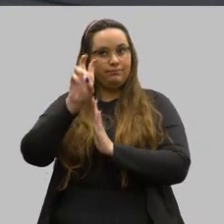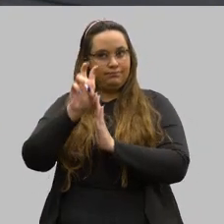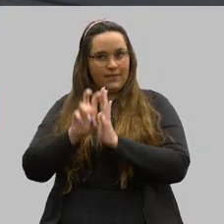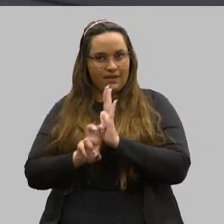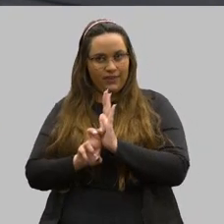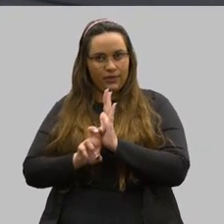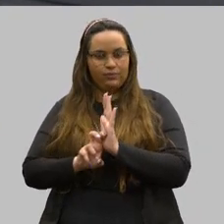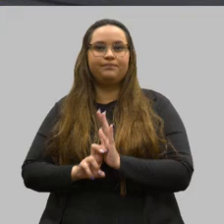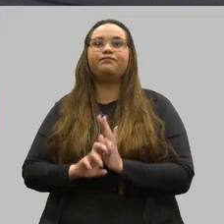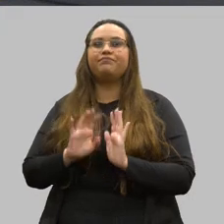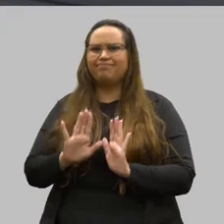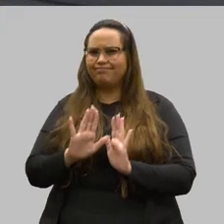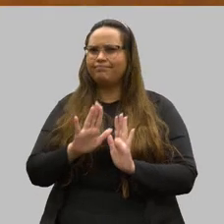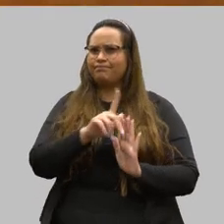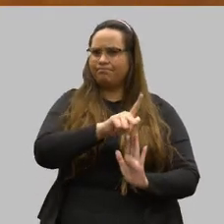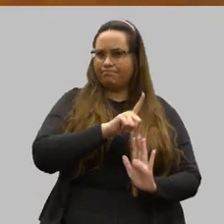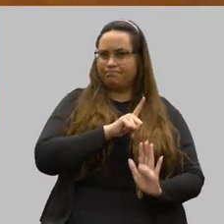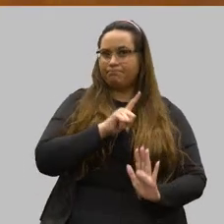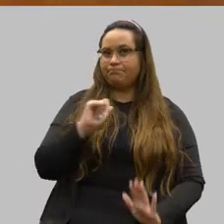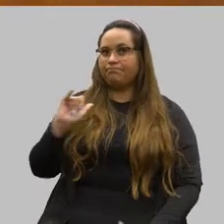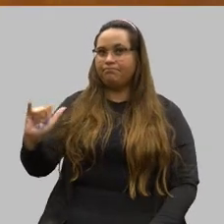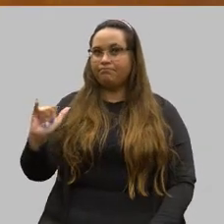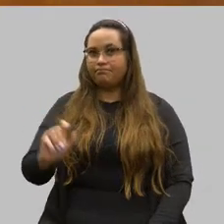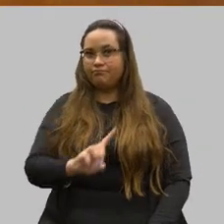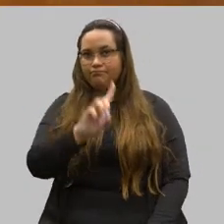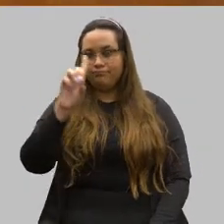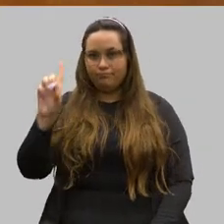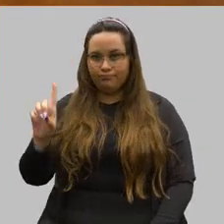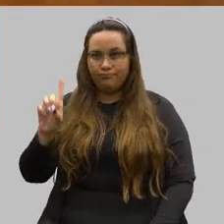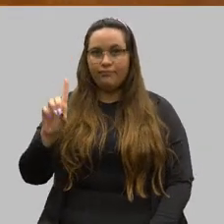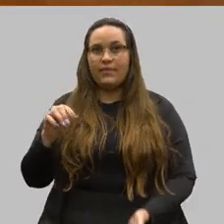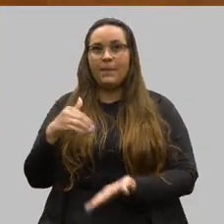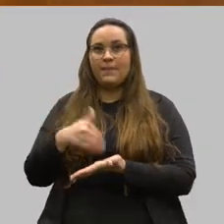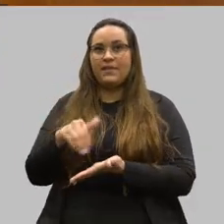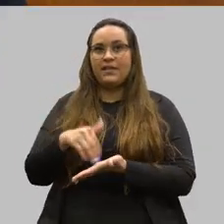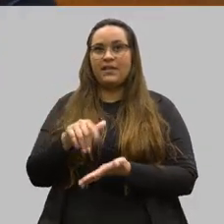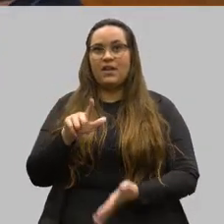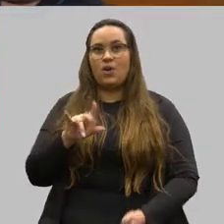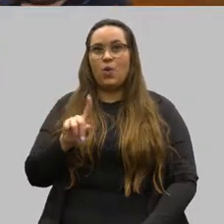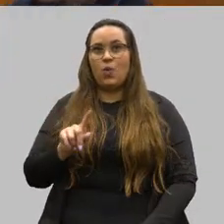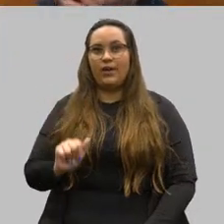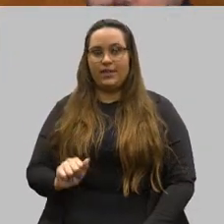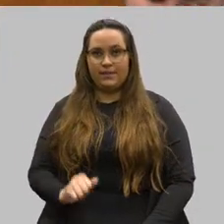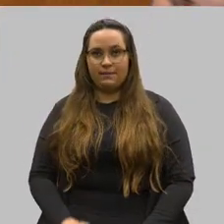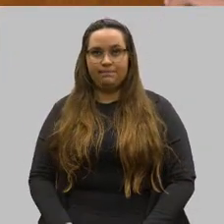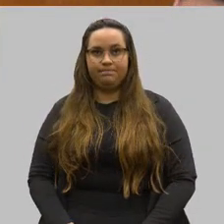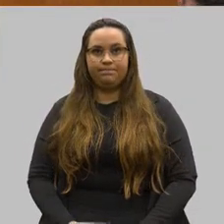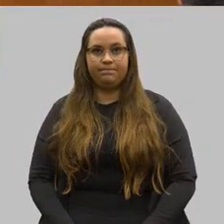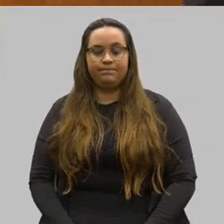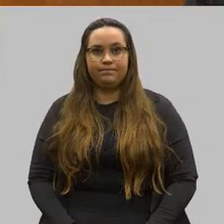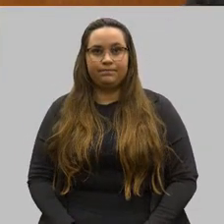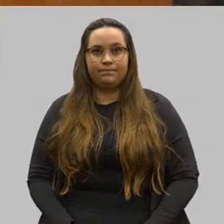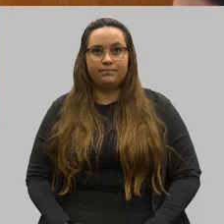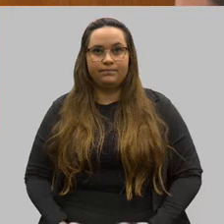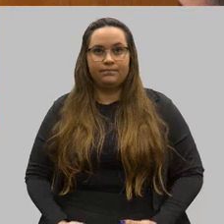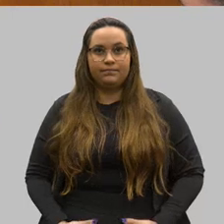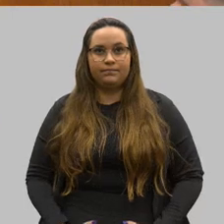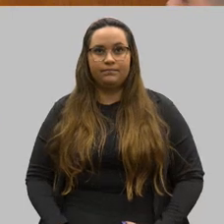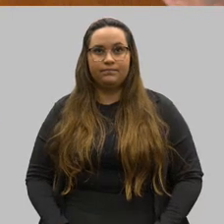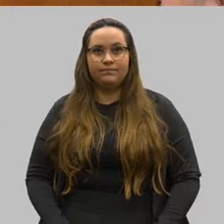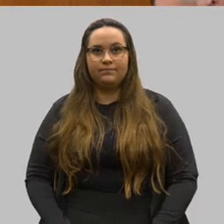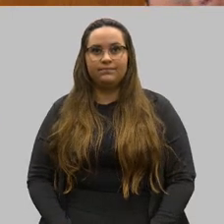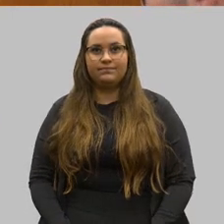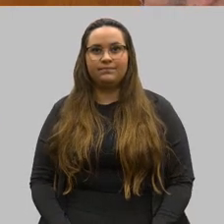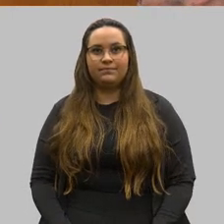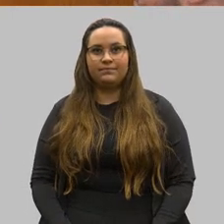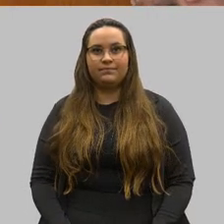pro senhor a data exata pois a secretária Luiza OK agora não tá mais né agora